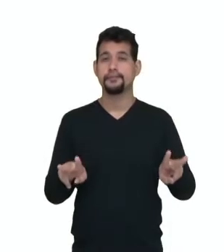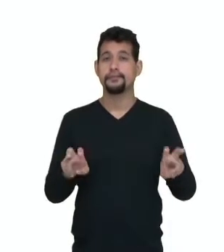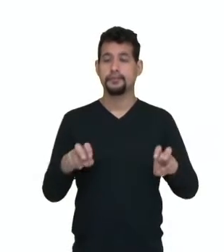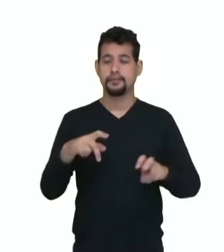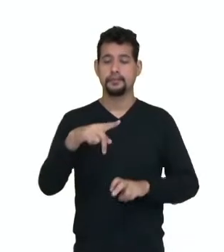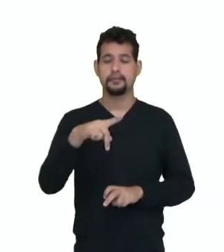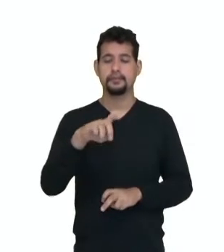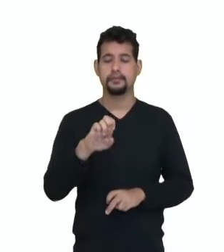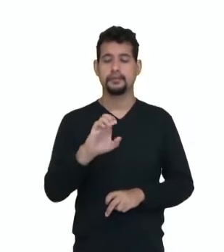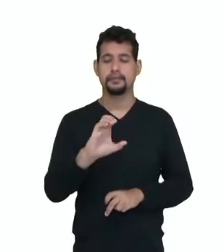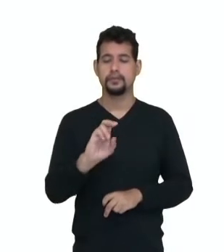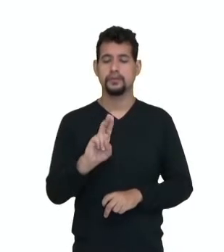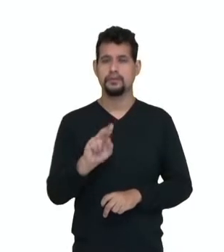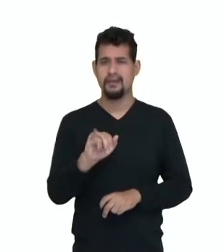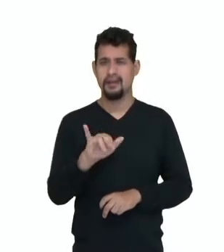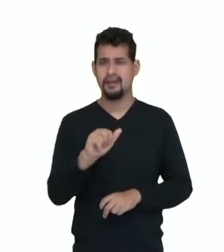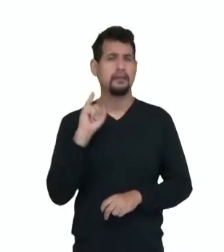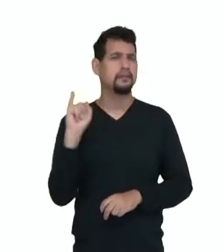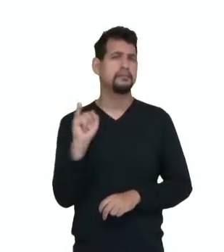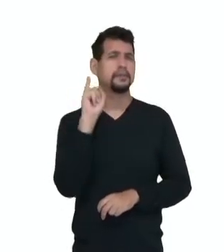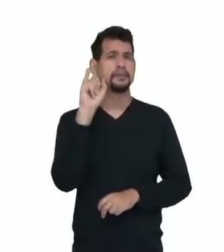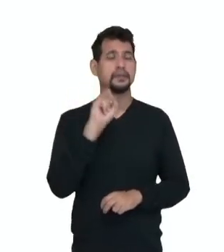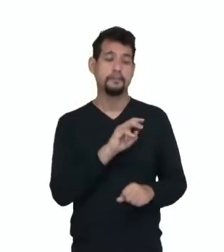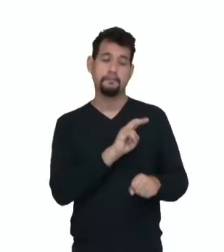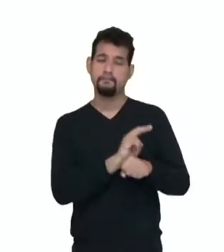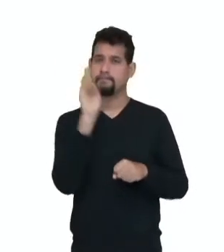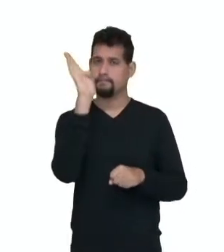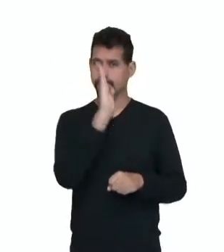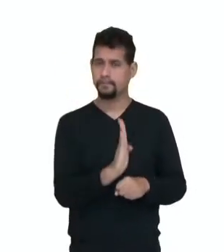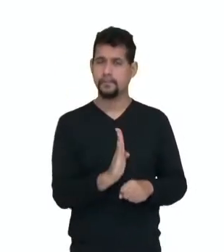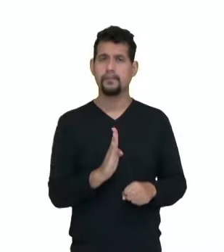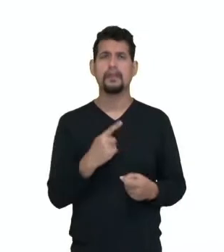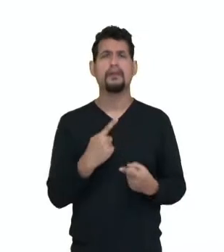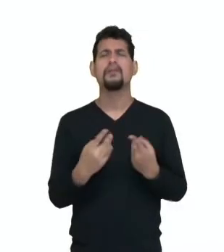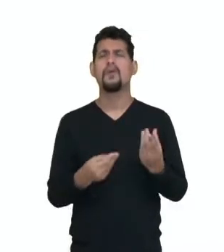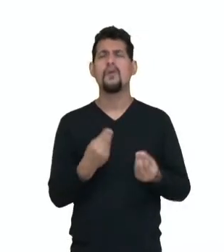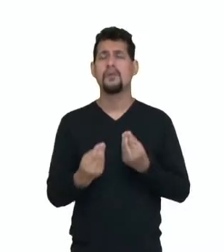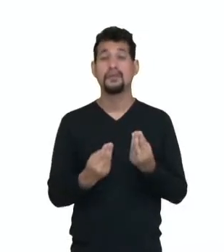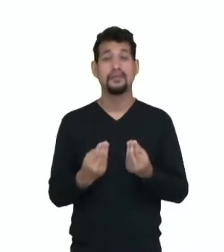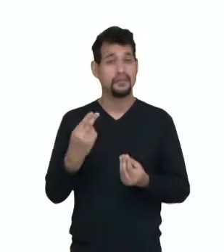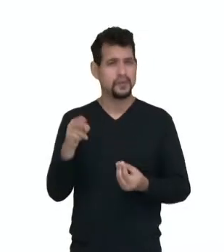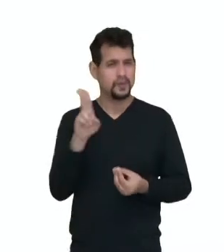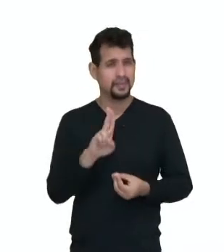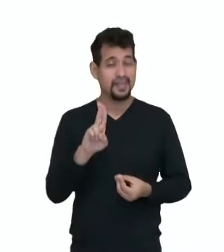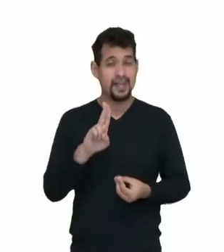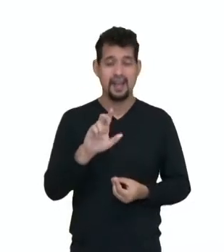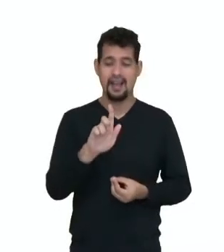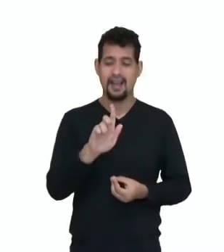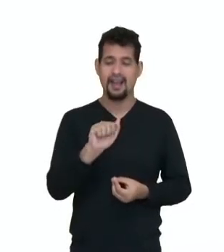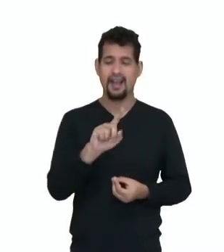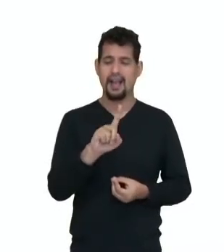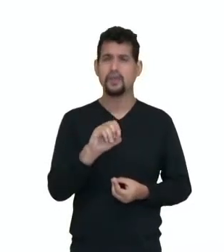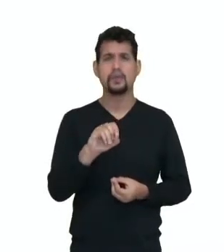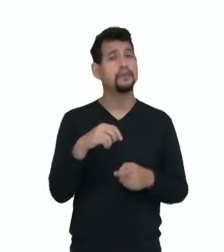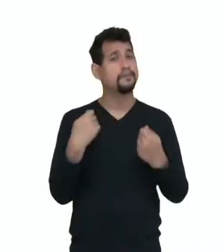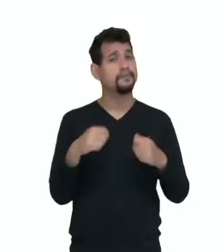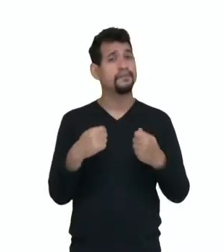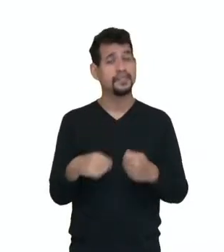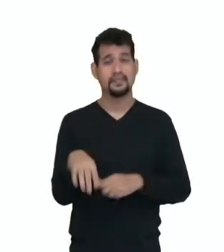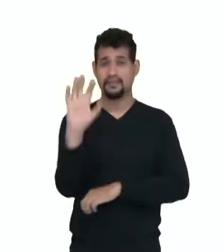criação de gado foi fundamental para a colonização do Brasil. Por quê? Para você criar gado, você precisa, então,